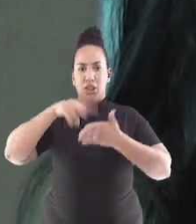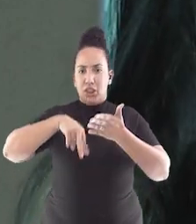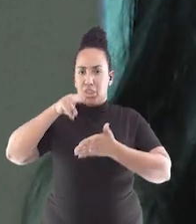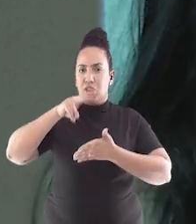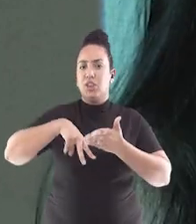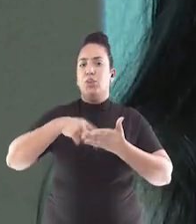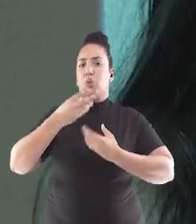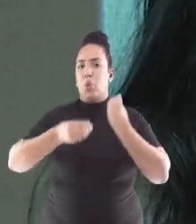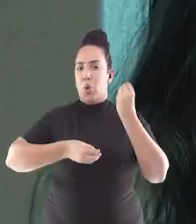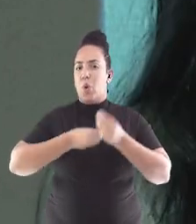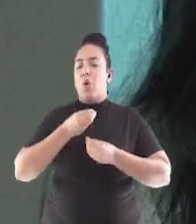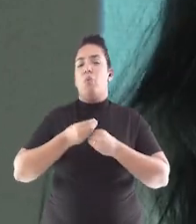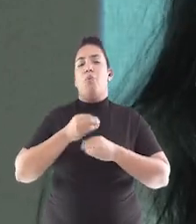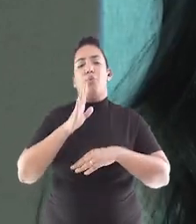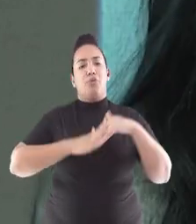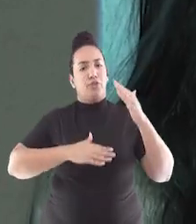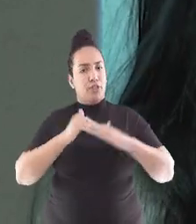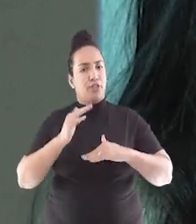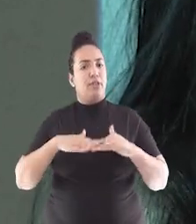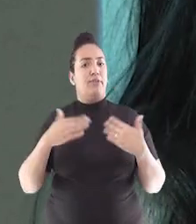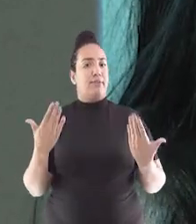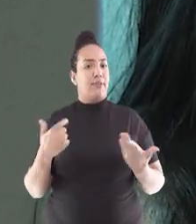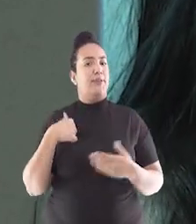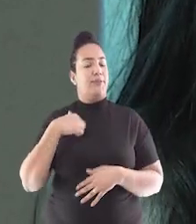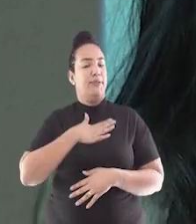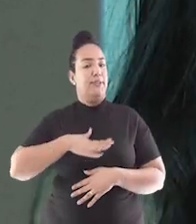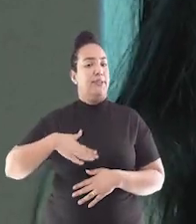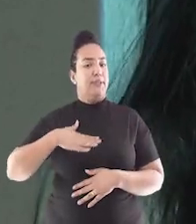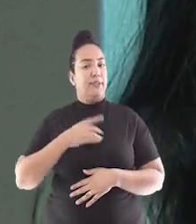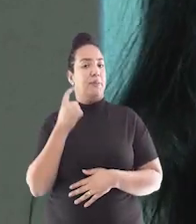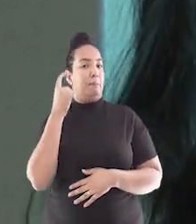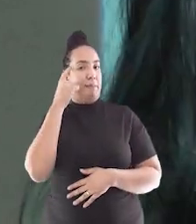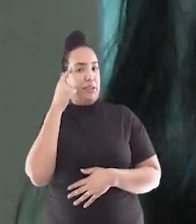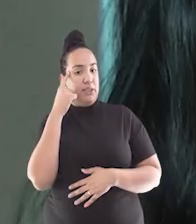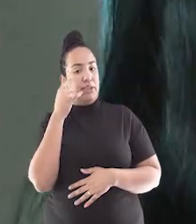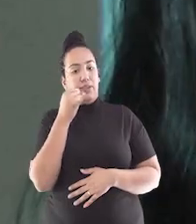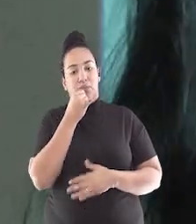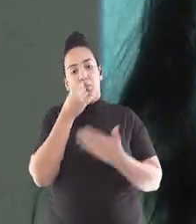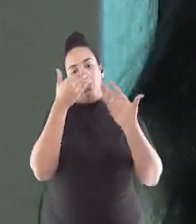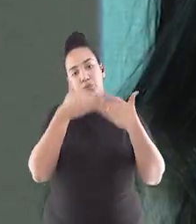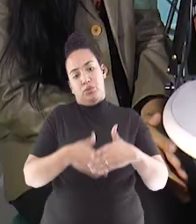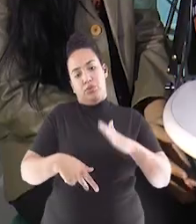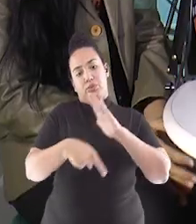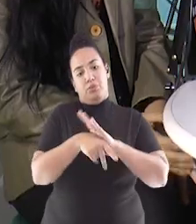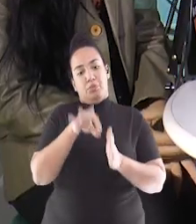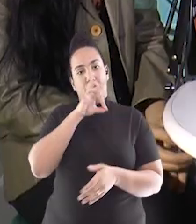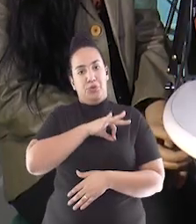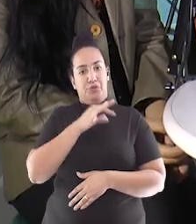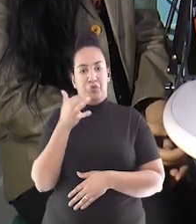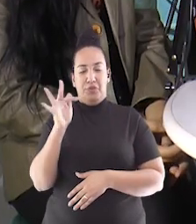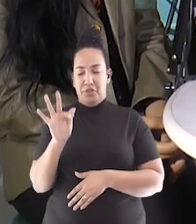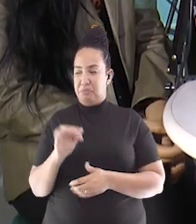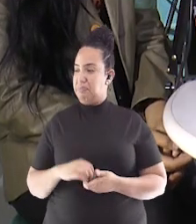li bastante sobre isso, então eu gostei. Então penso, né, fazer a prova pra passar. Gente, olha que chique,